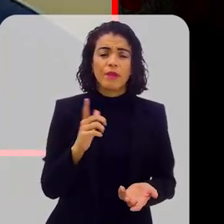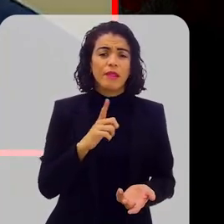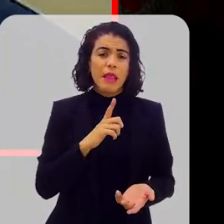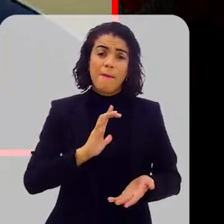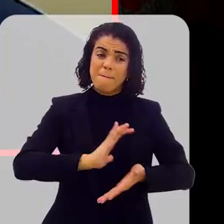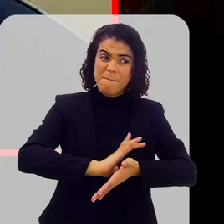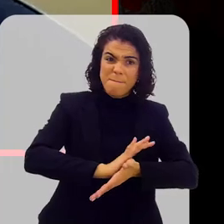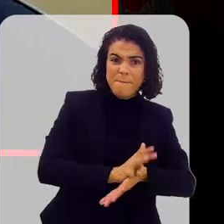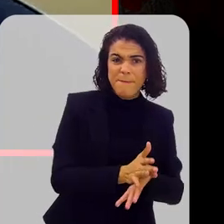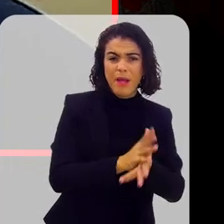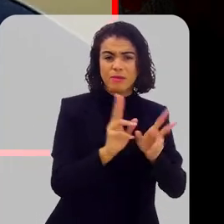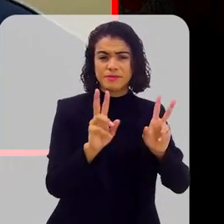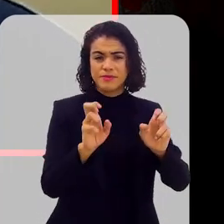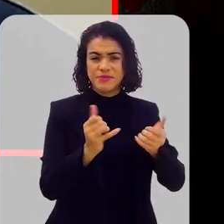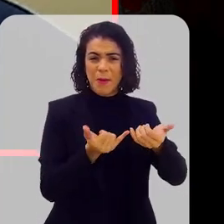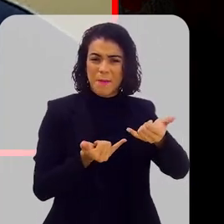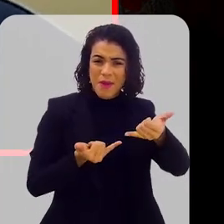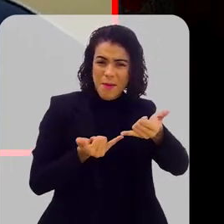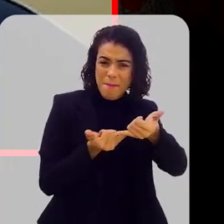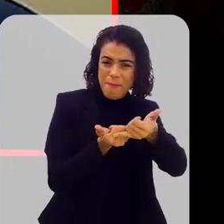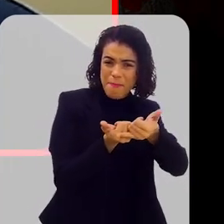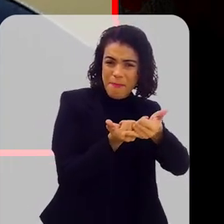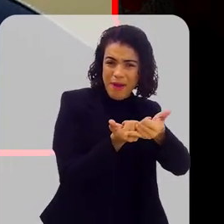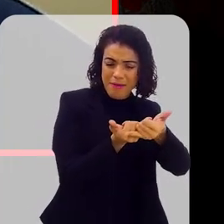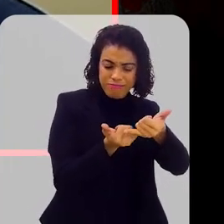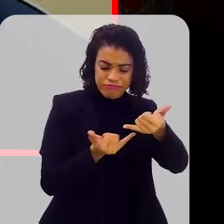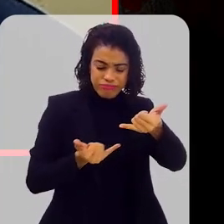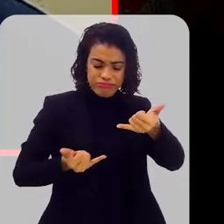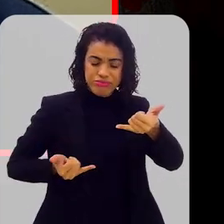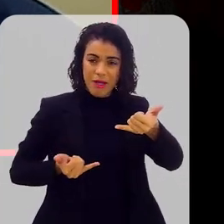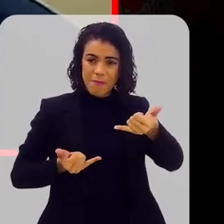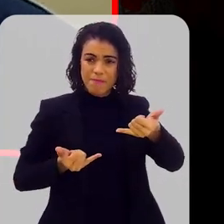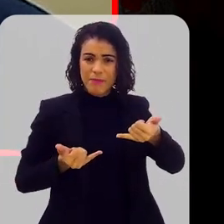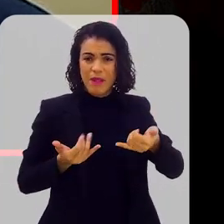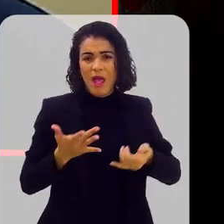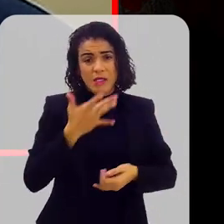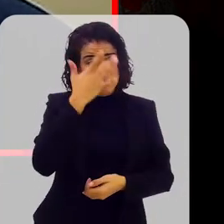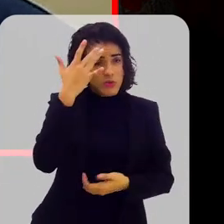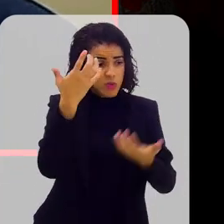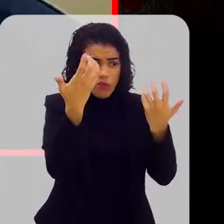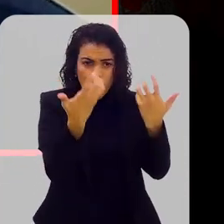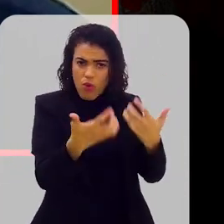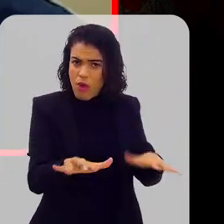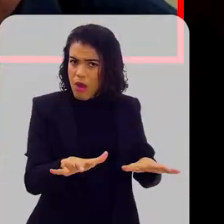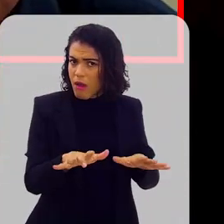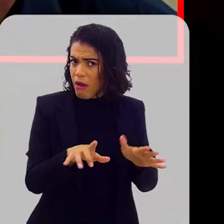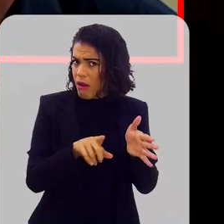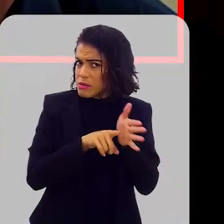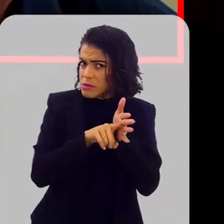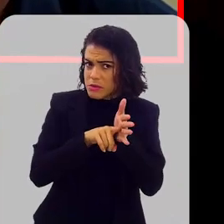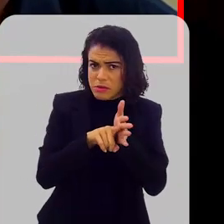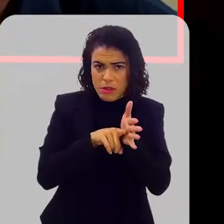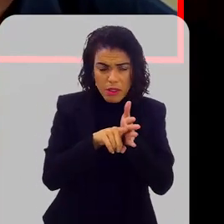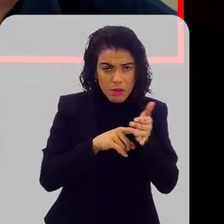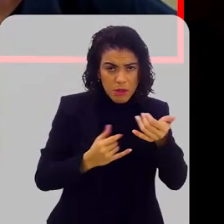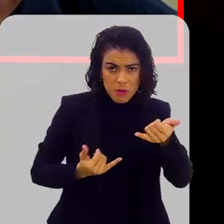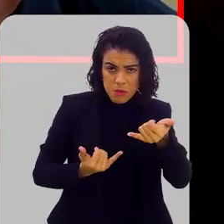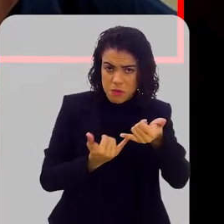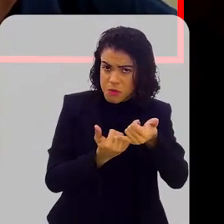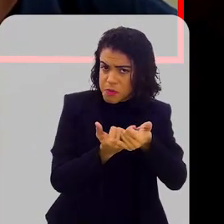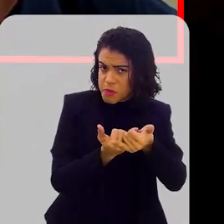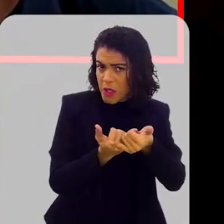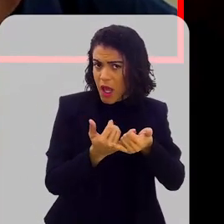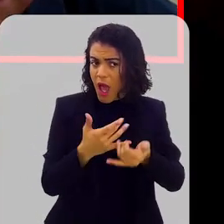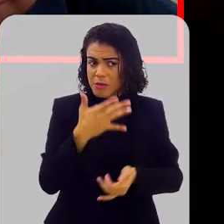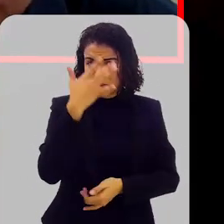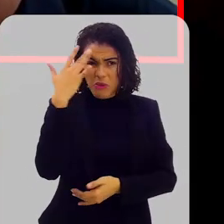nisso, existe preconceito em relação ao exame. A gente observa isso. Tem pessoas que não querem fazer exame, tá? Pessoas